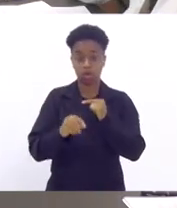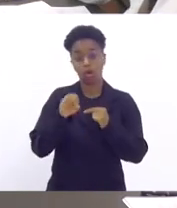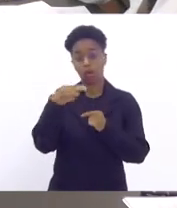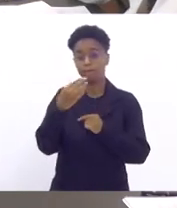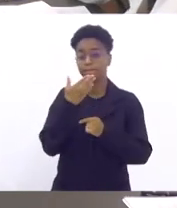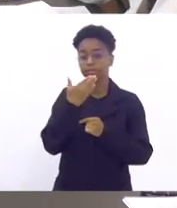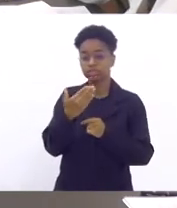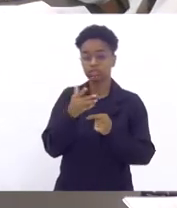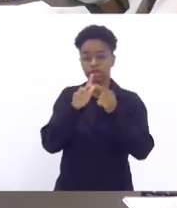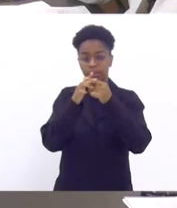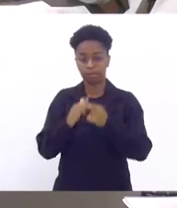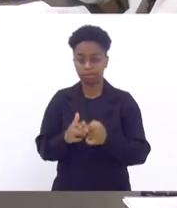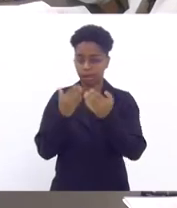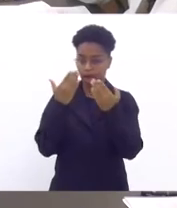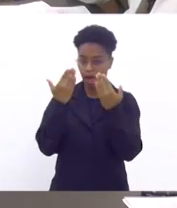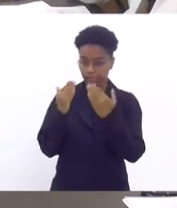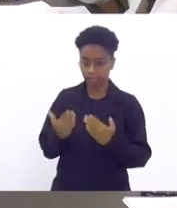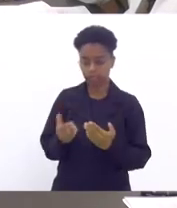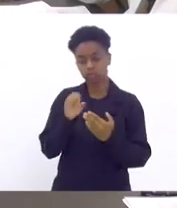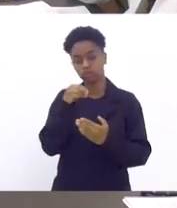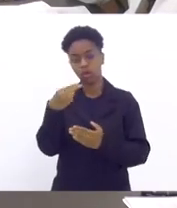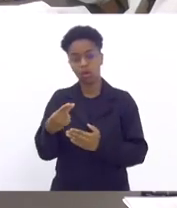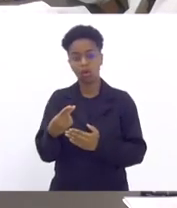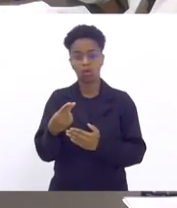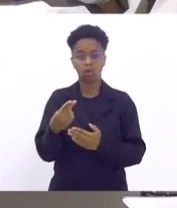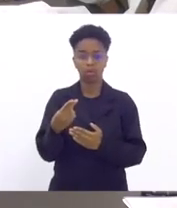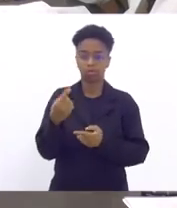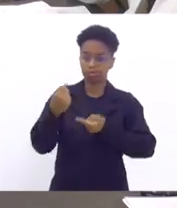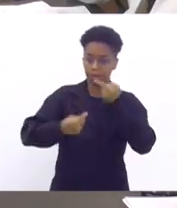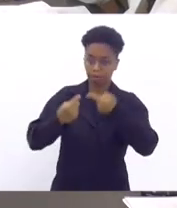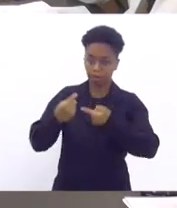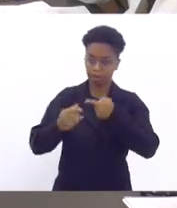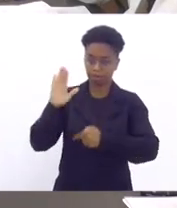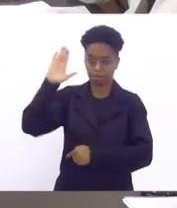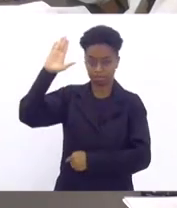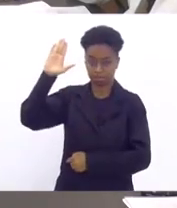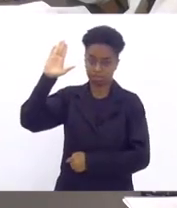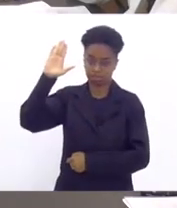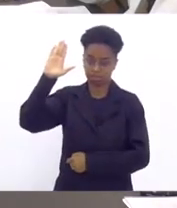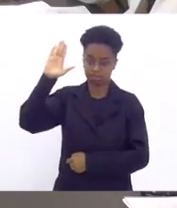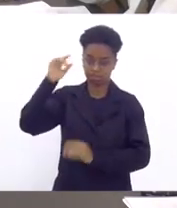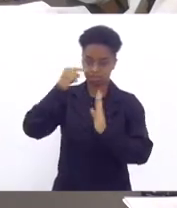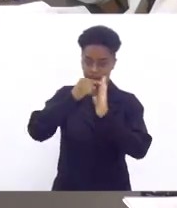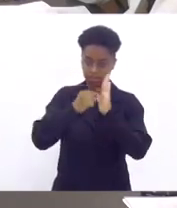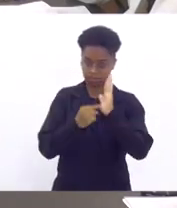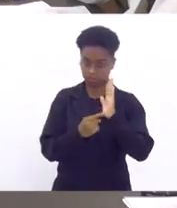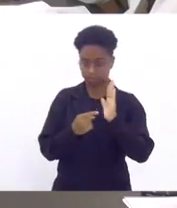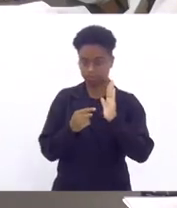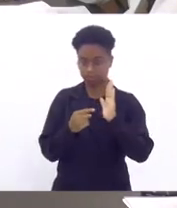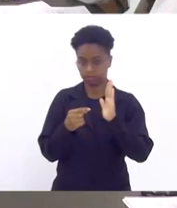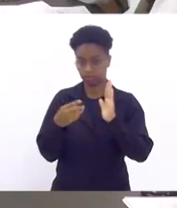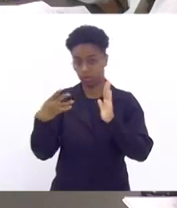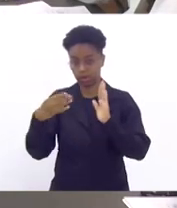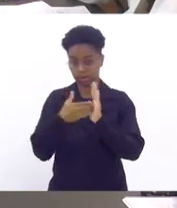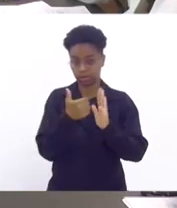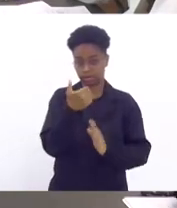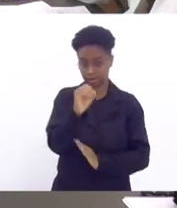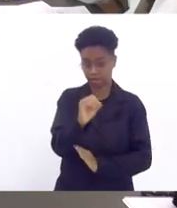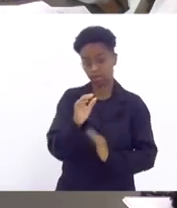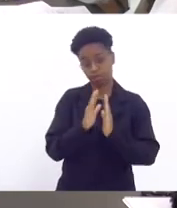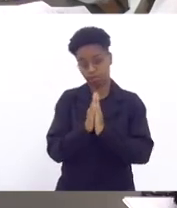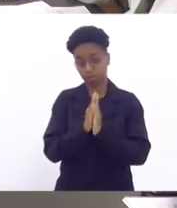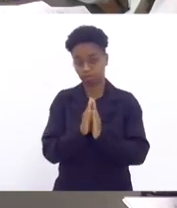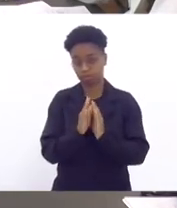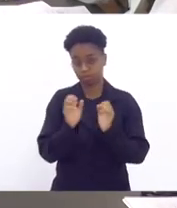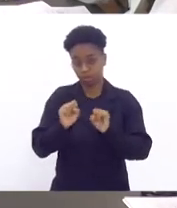vista ao promover alguma alguma discussão desses itens por favor para